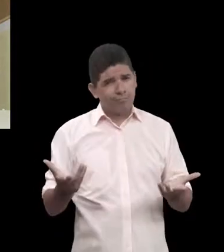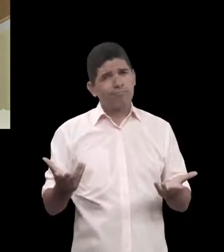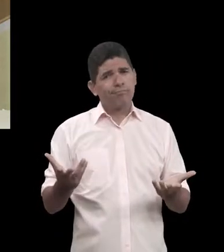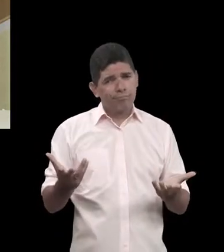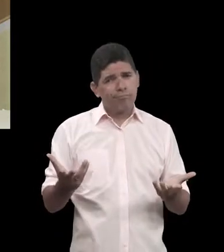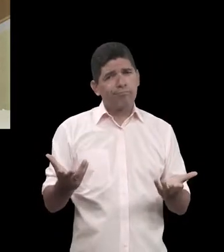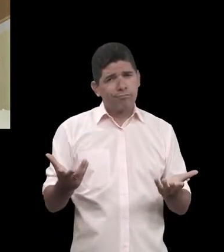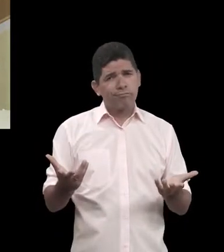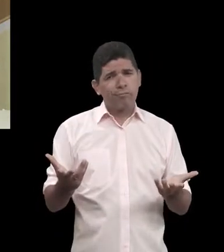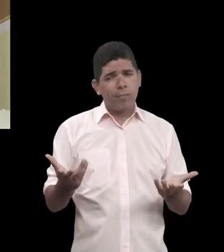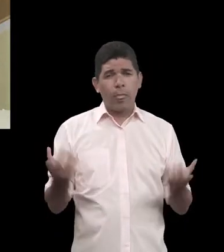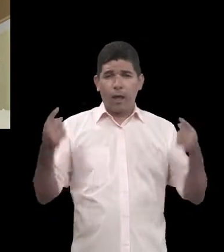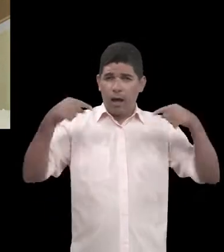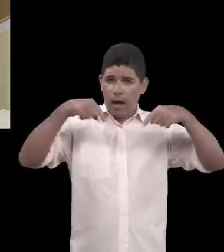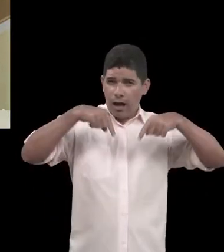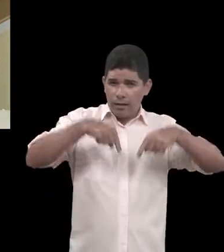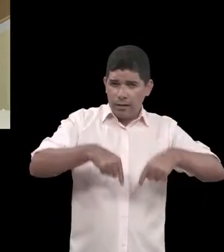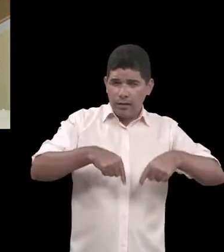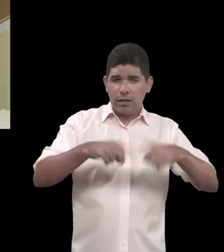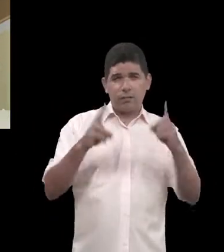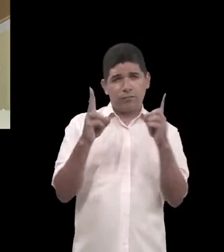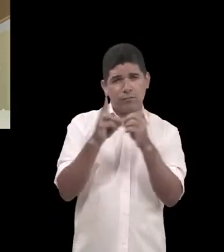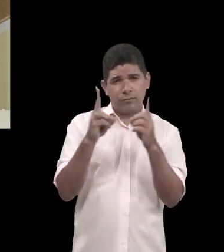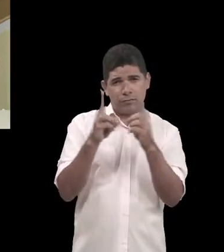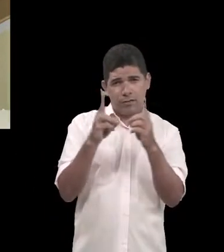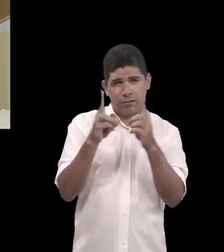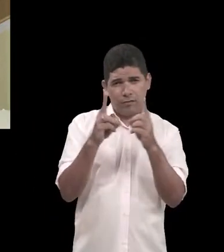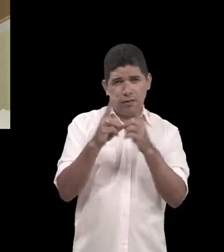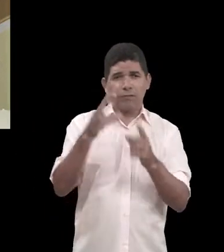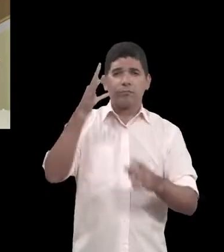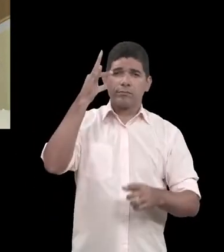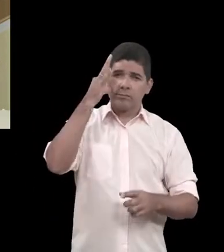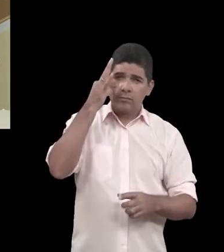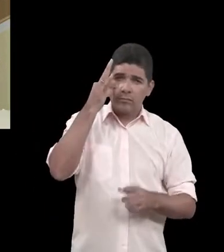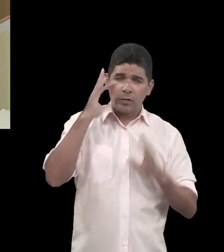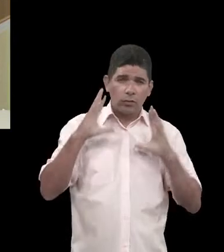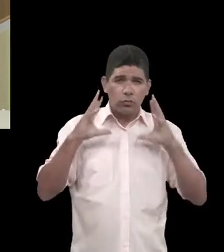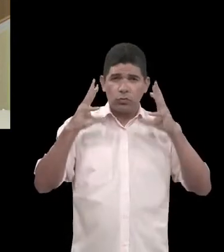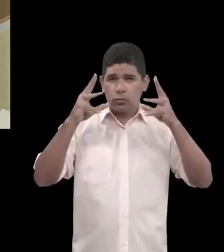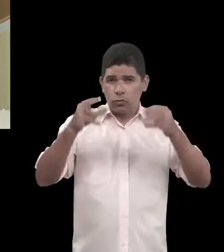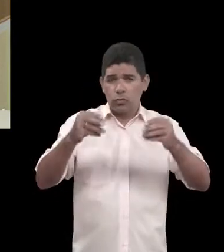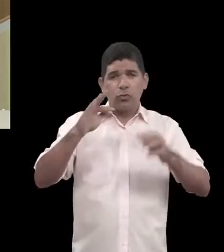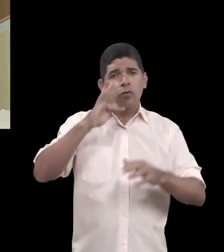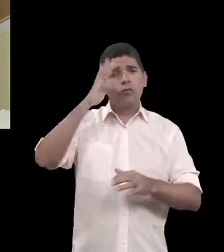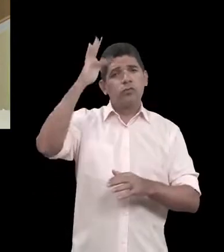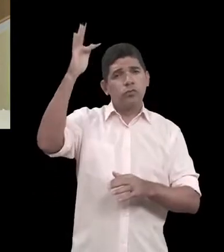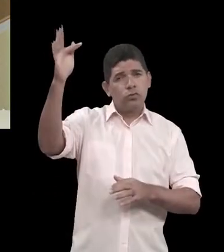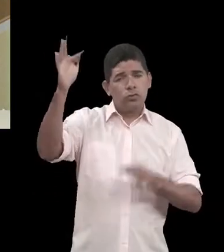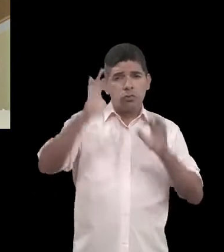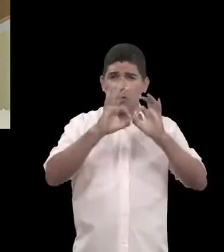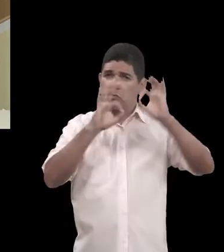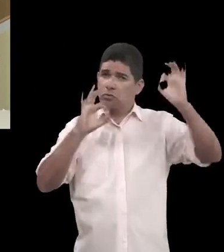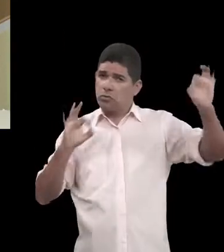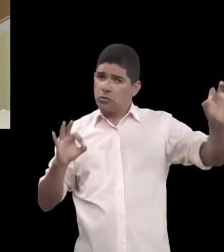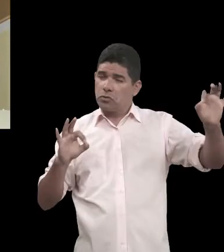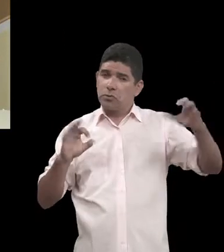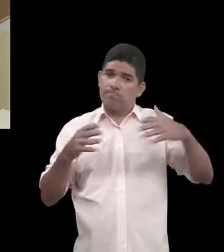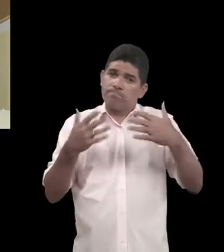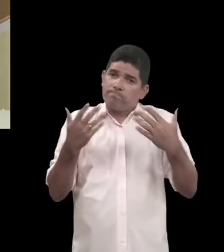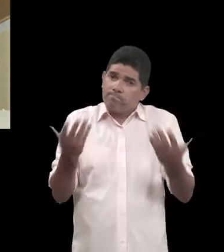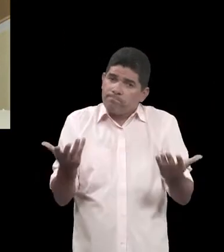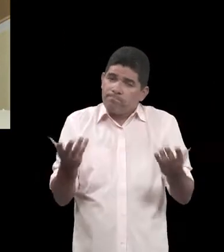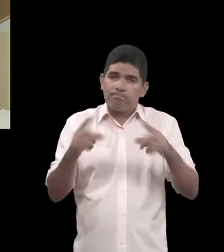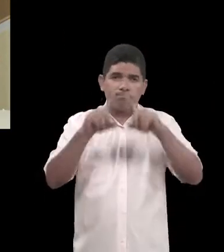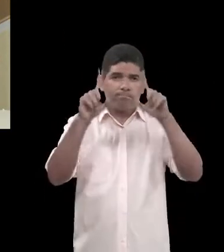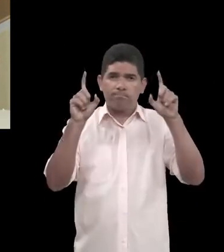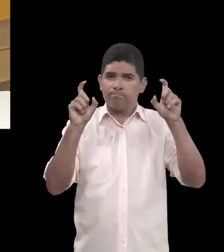Mas aqui o nosso foco, por enquanto, tem sido presencial. Não sei futuramente o que nos aguarda se a gente abre alguma coisa EAD aí. Ou quem sabe